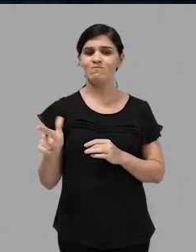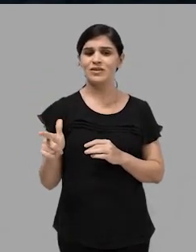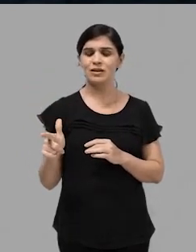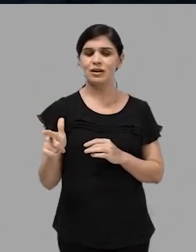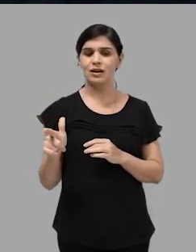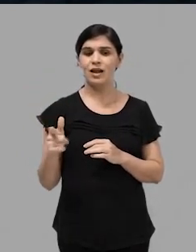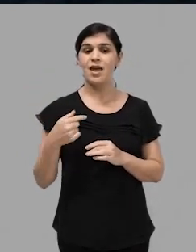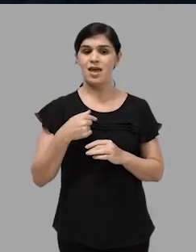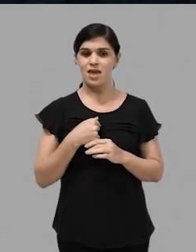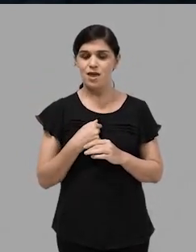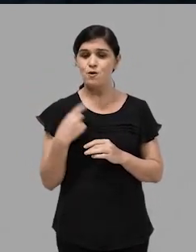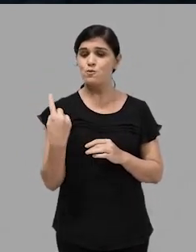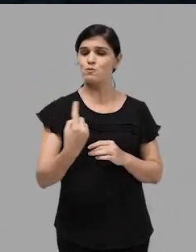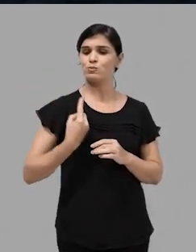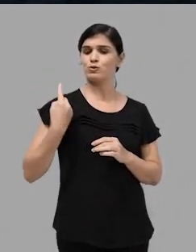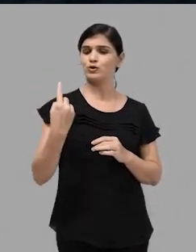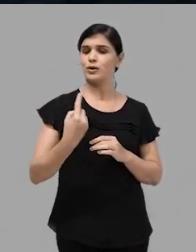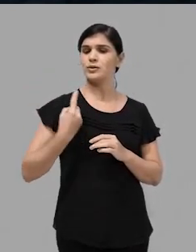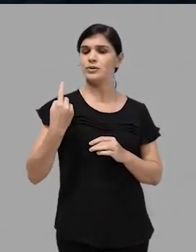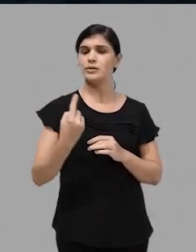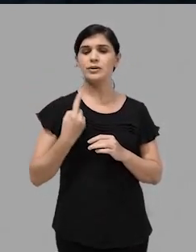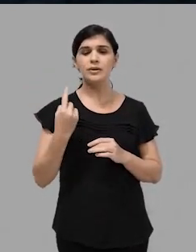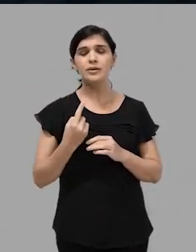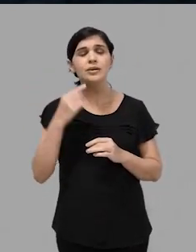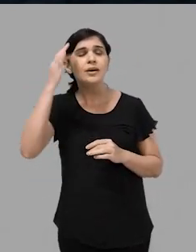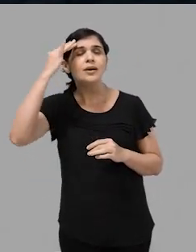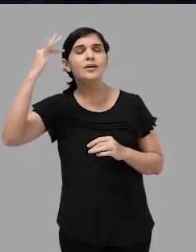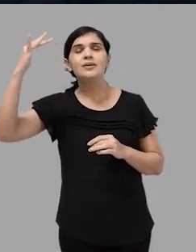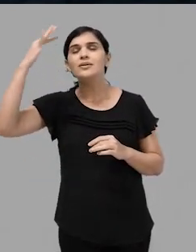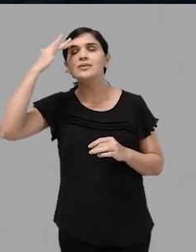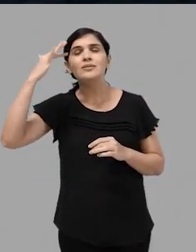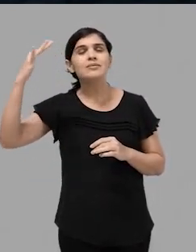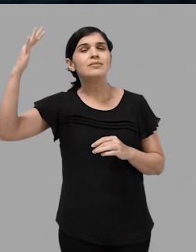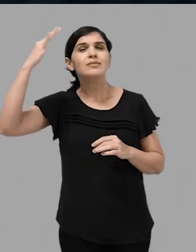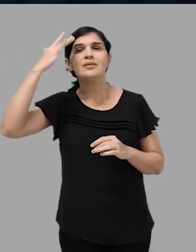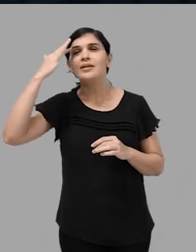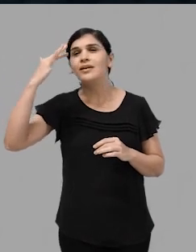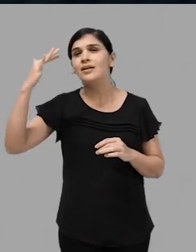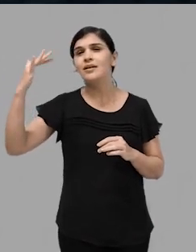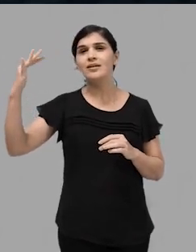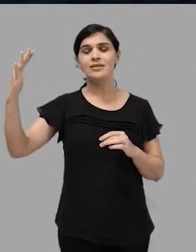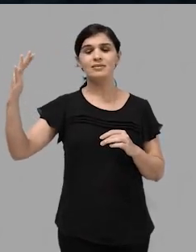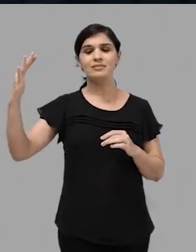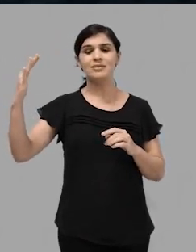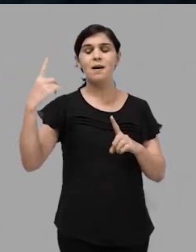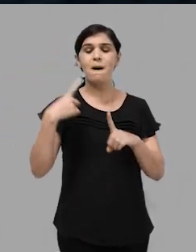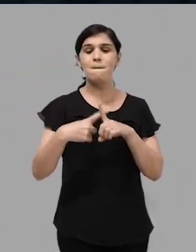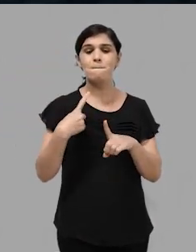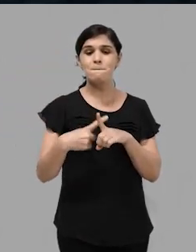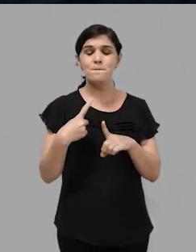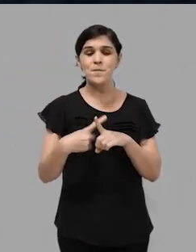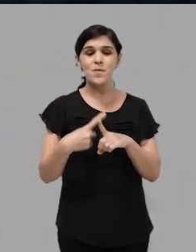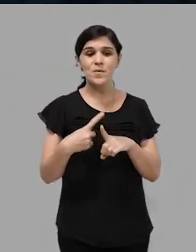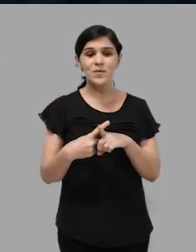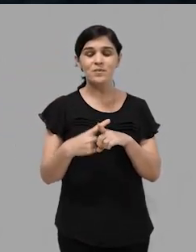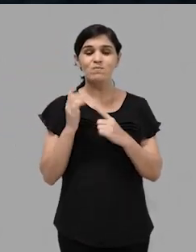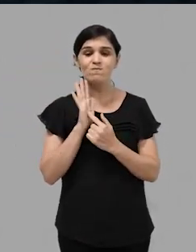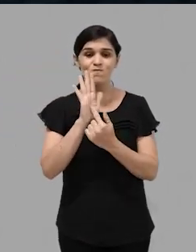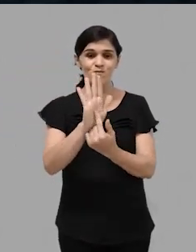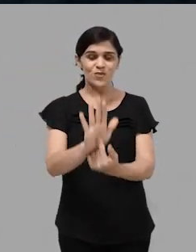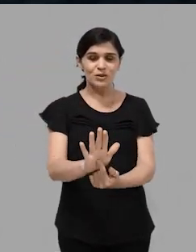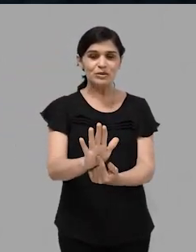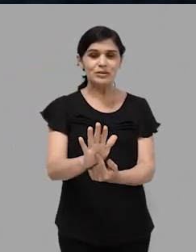quê? Porque nessa relação era expressa com base no feudalismo, vassalagem